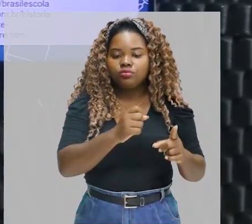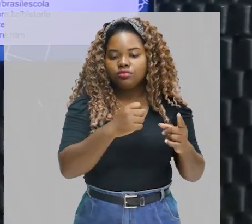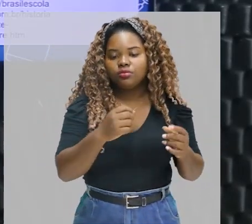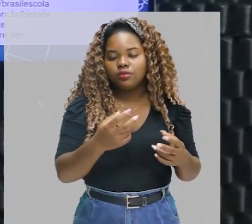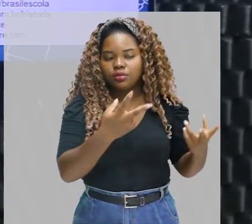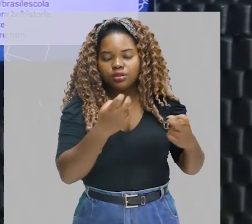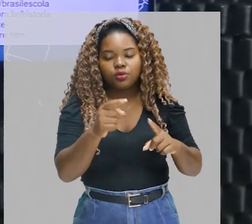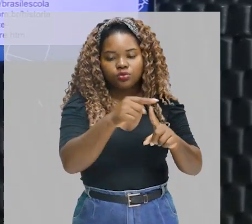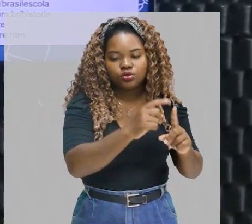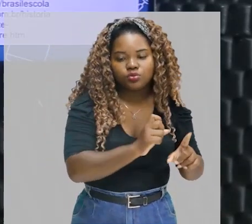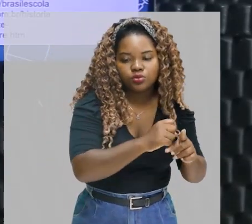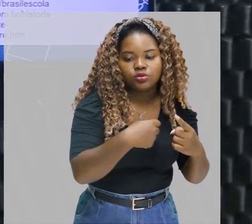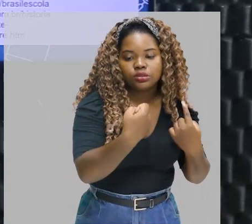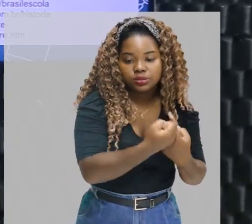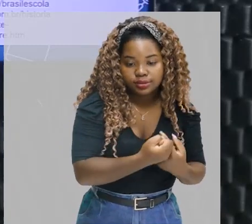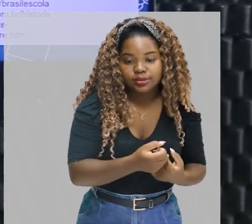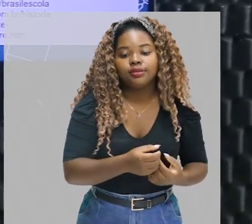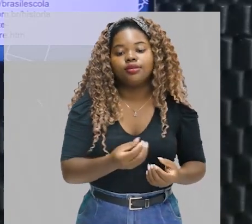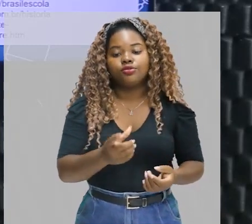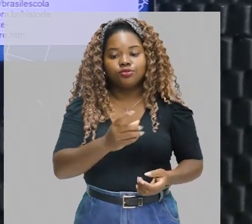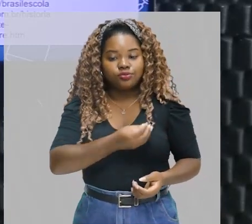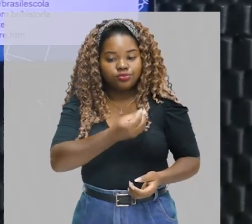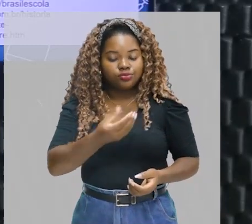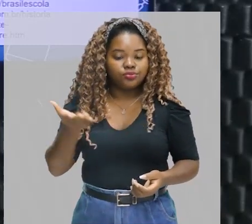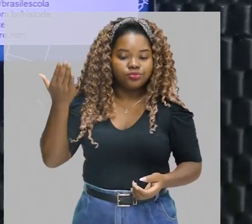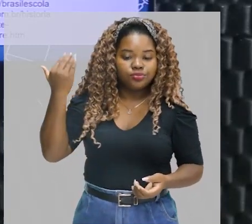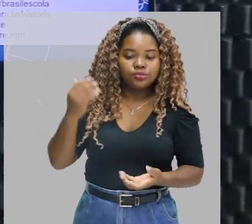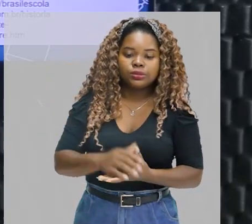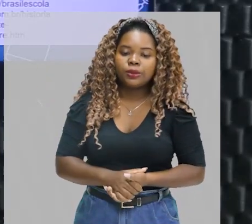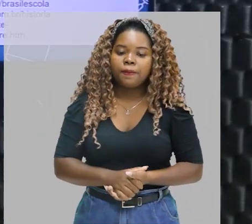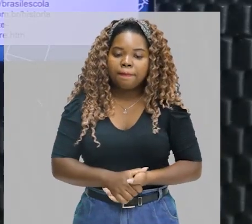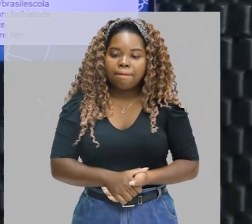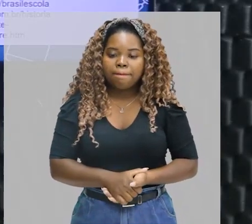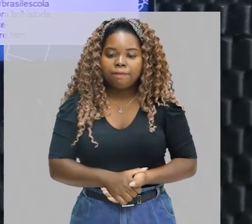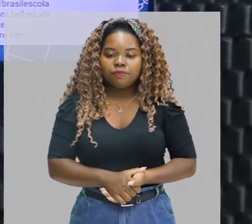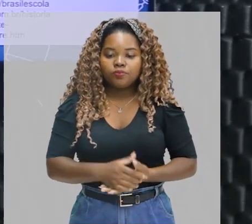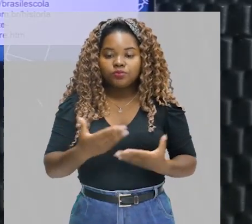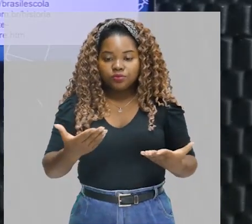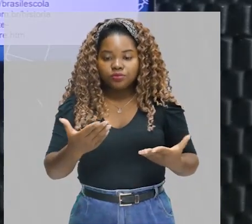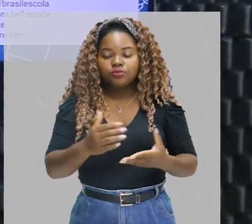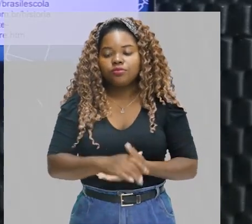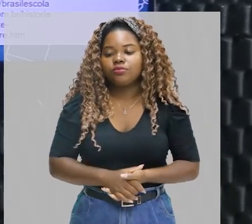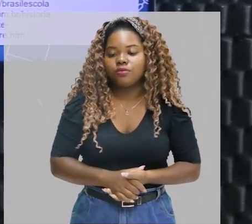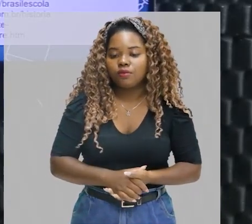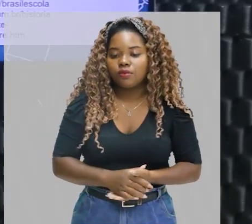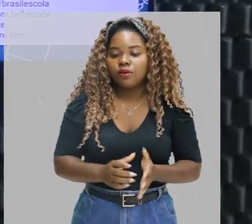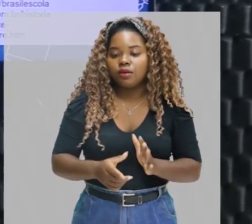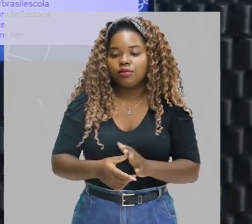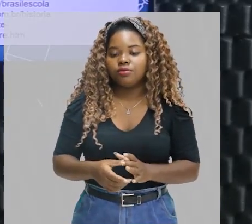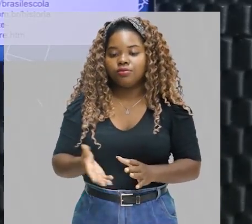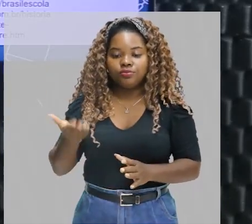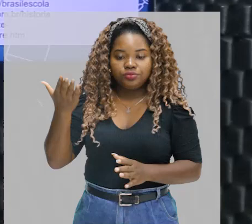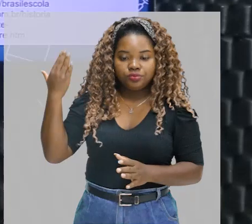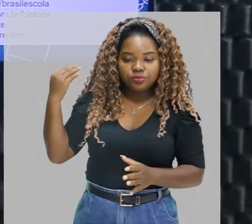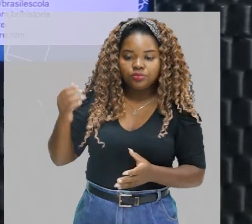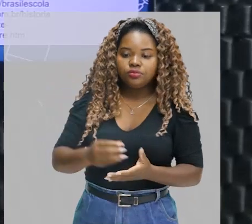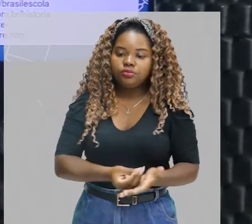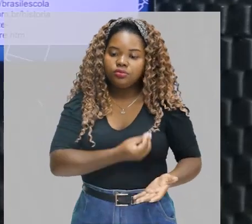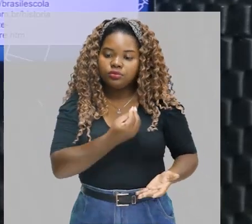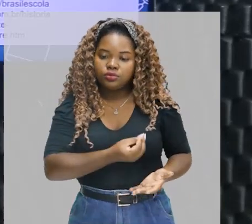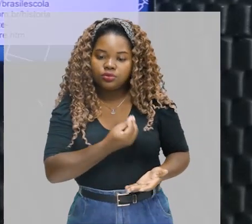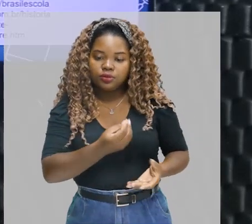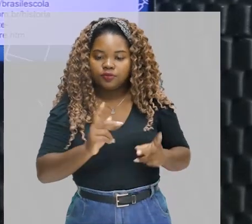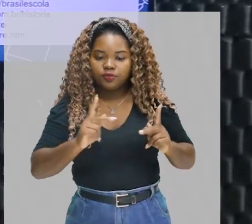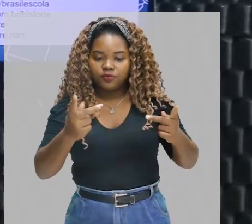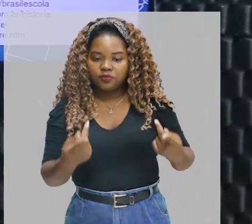no início, quando a sobrevivência humana não contava com nenhum tipo de instrumento, tá certo? Esse era o